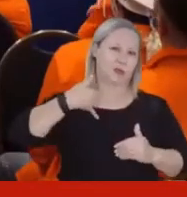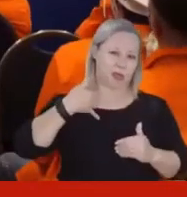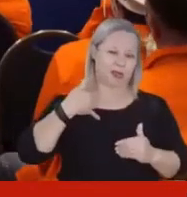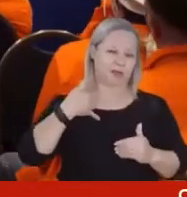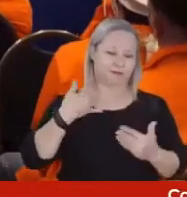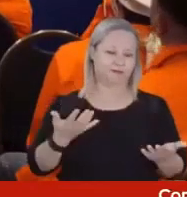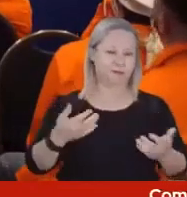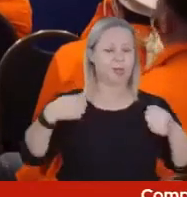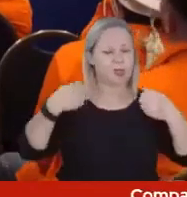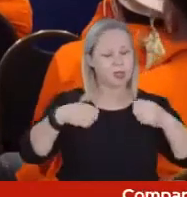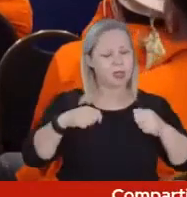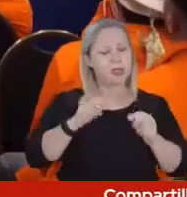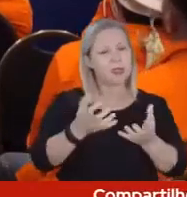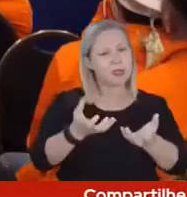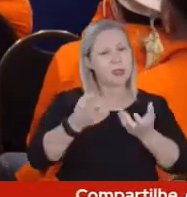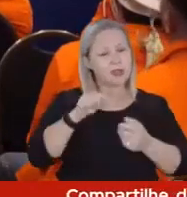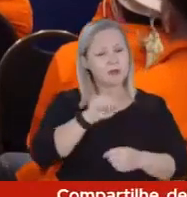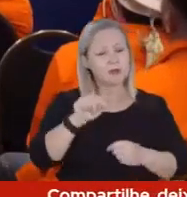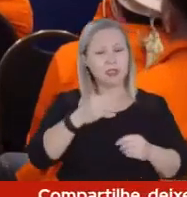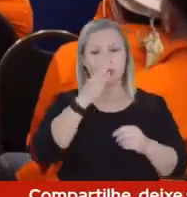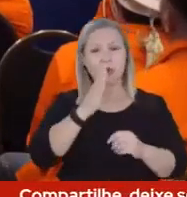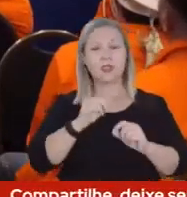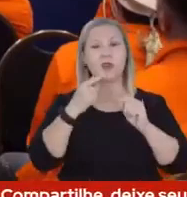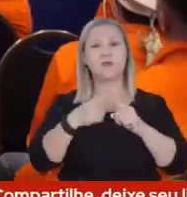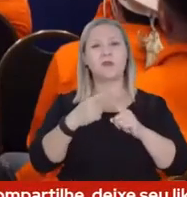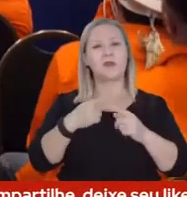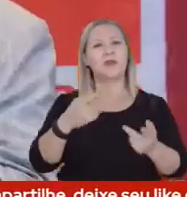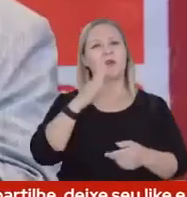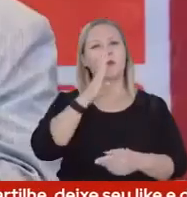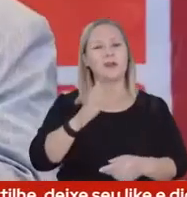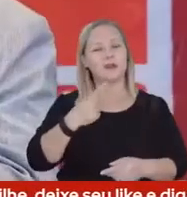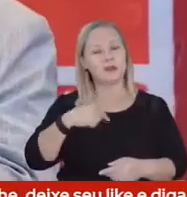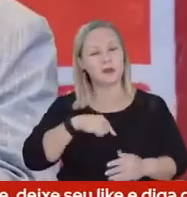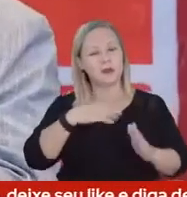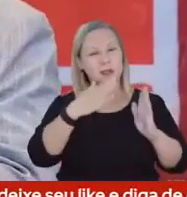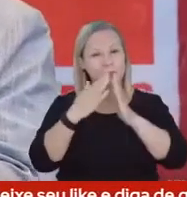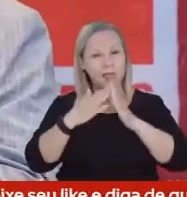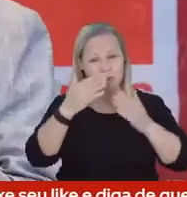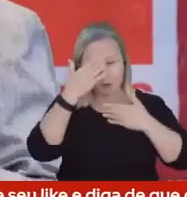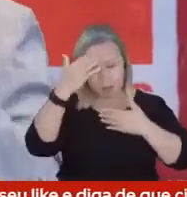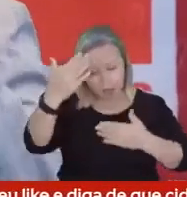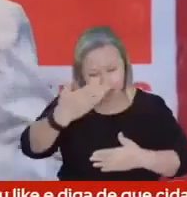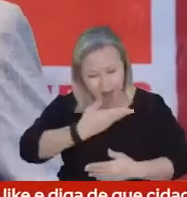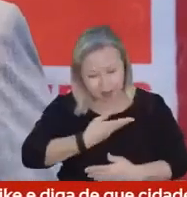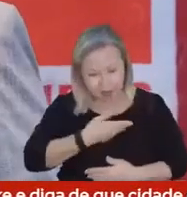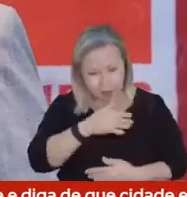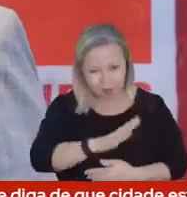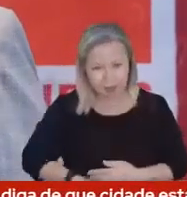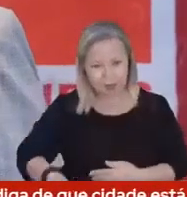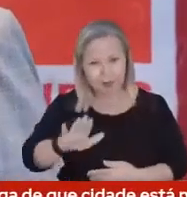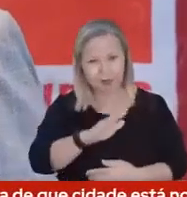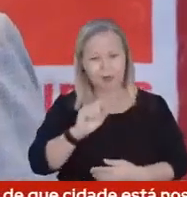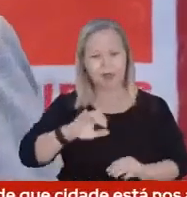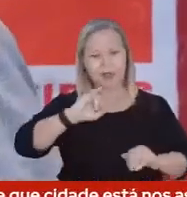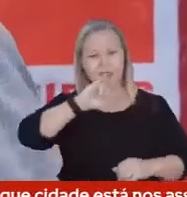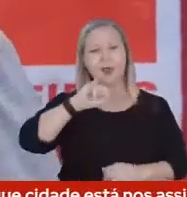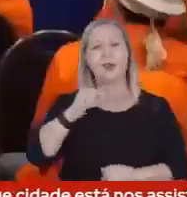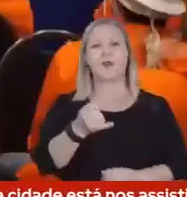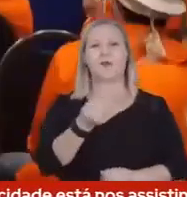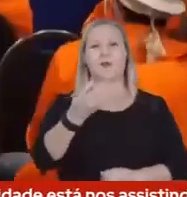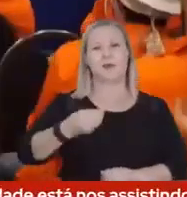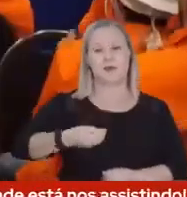porque o Brasil é a nossa casa. Obrigado, companheiros, por essa oportunidade de voltar a falar com